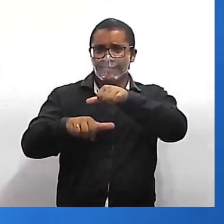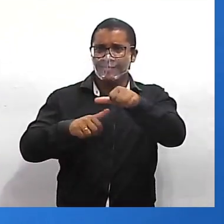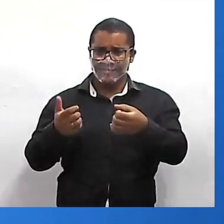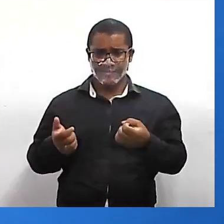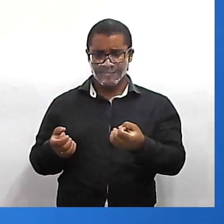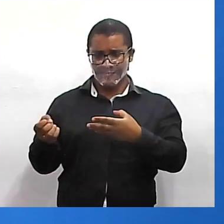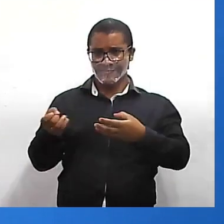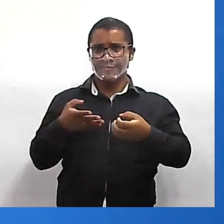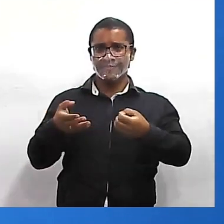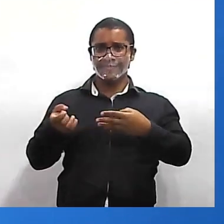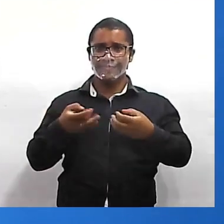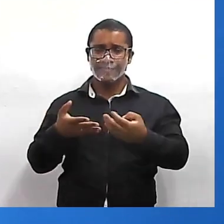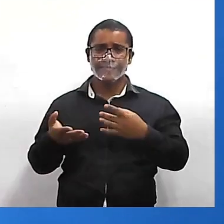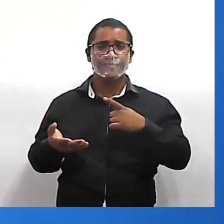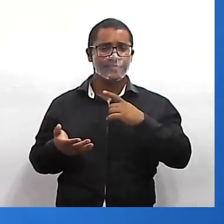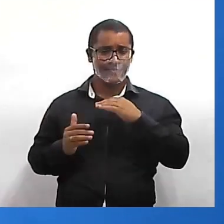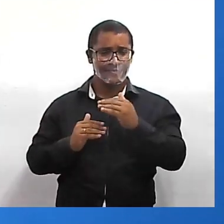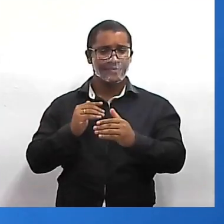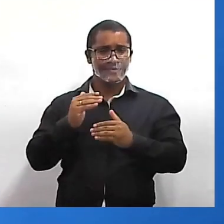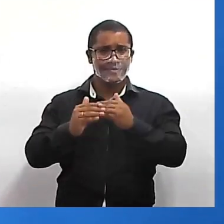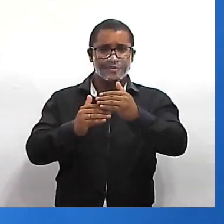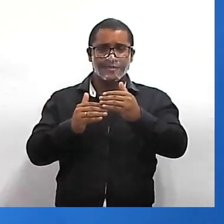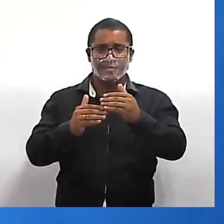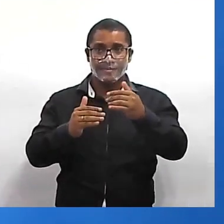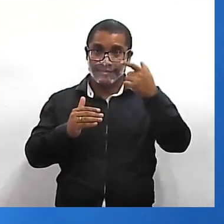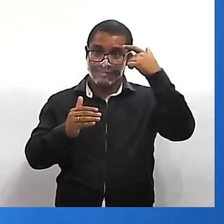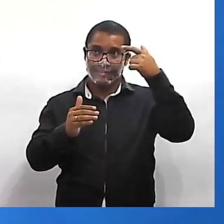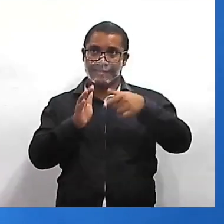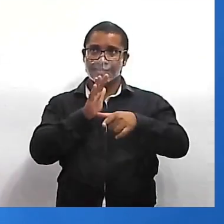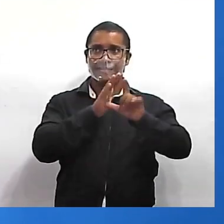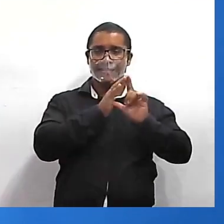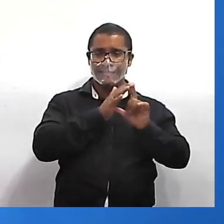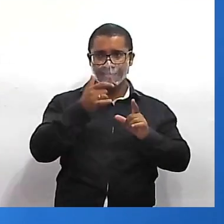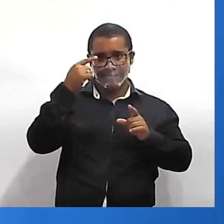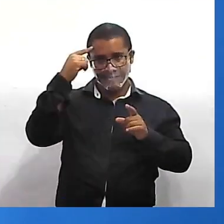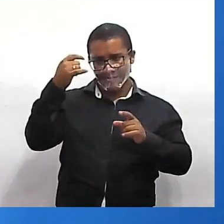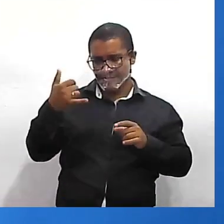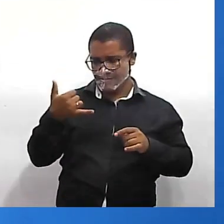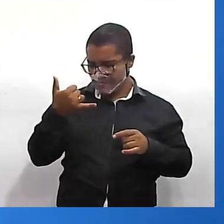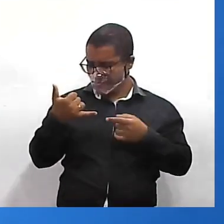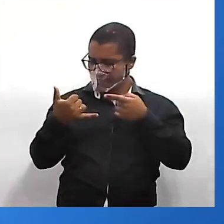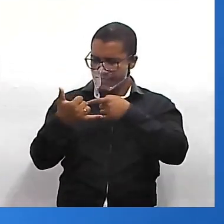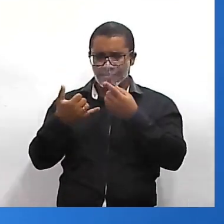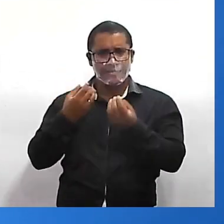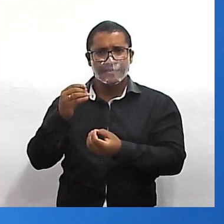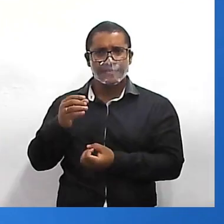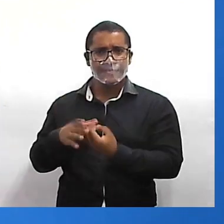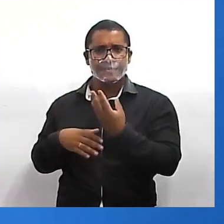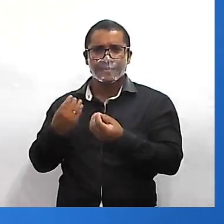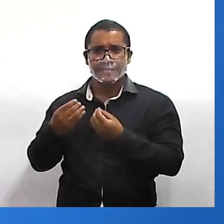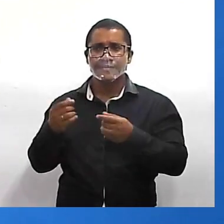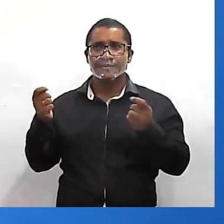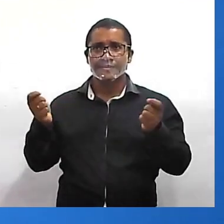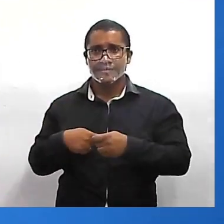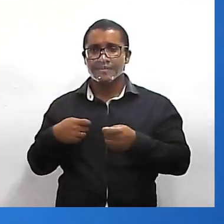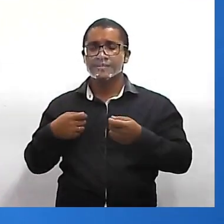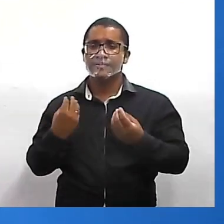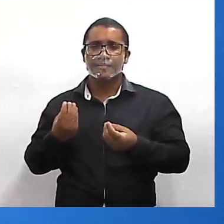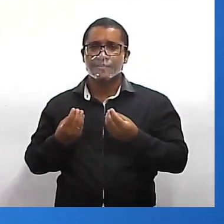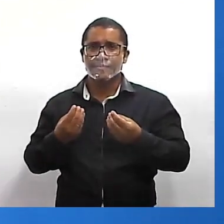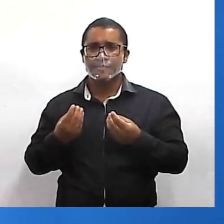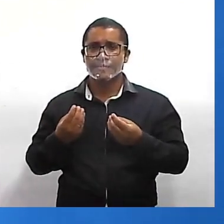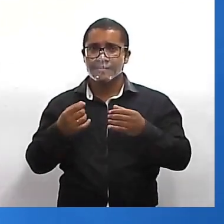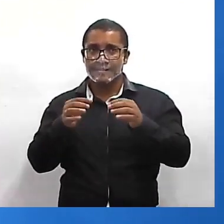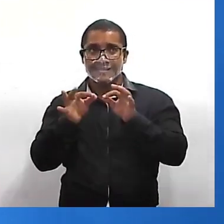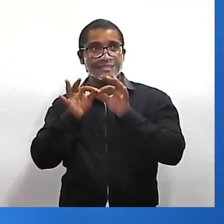tempo, né? Inicialmente, então, quando ele foi pensado, ele era um aparelho que poderia usar para fazer uma ligação